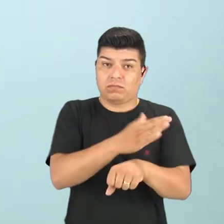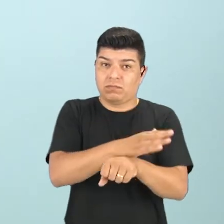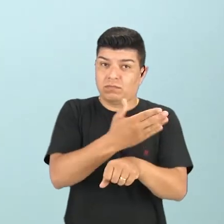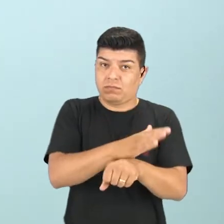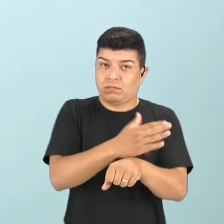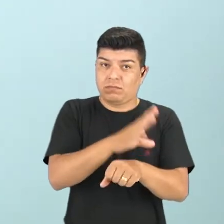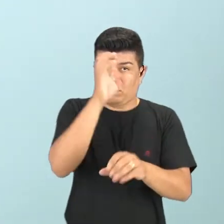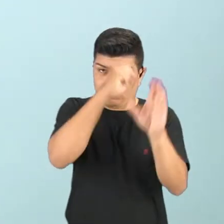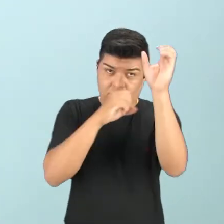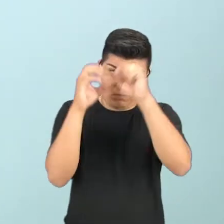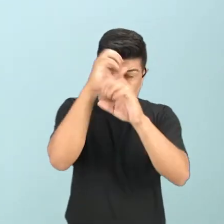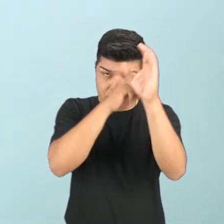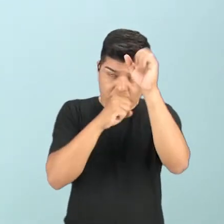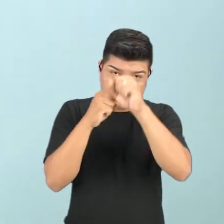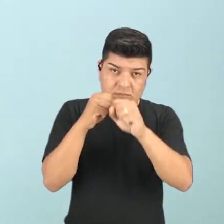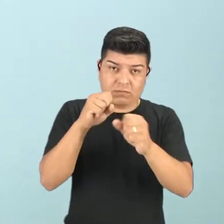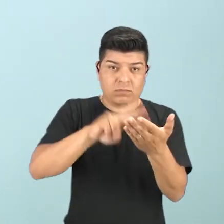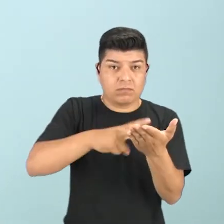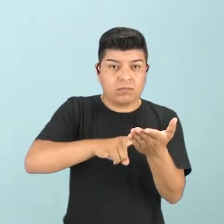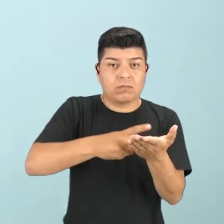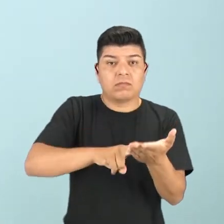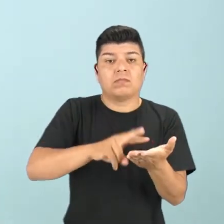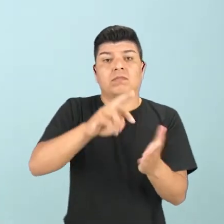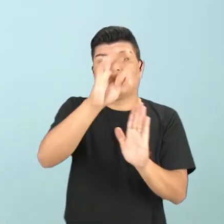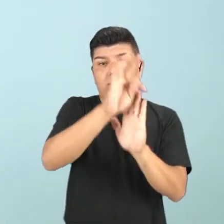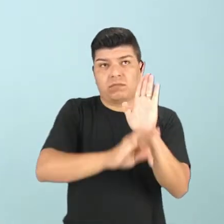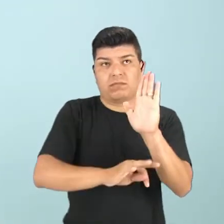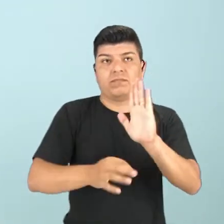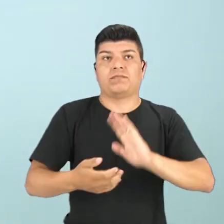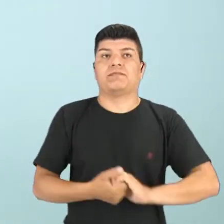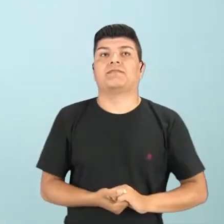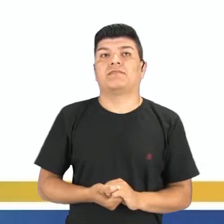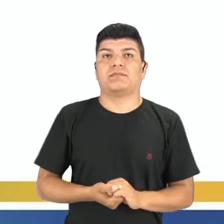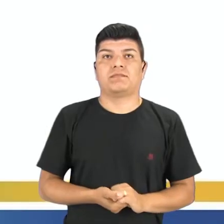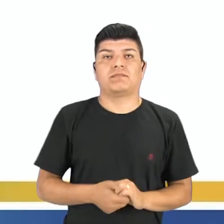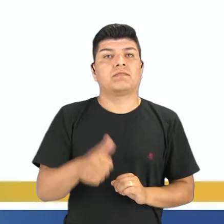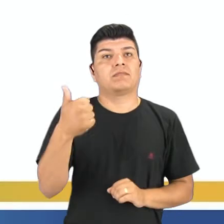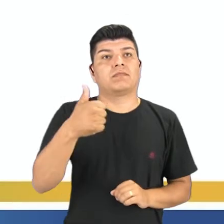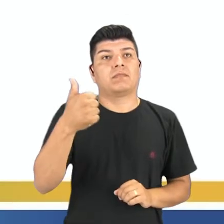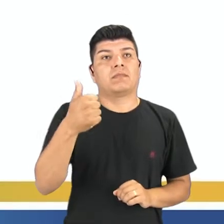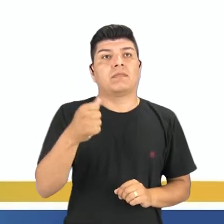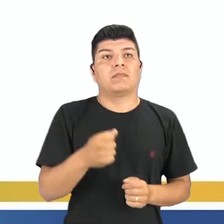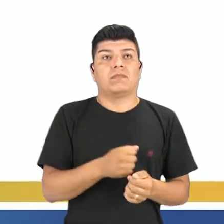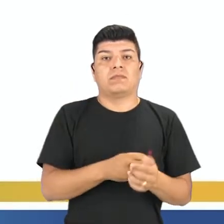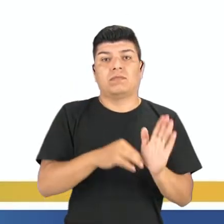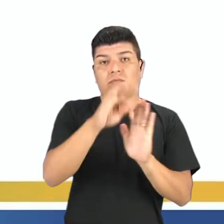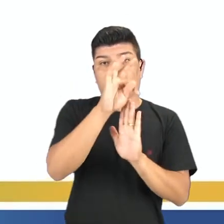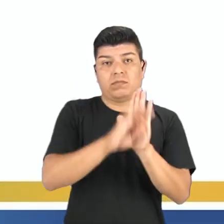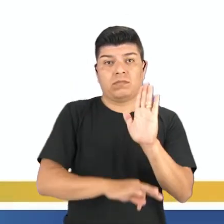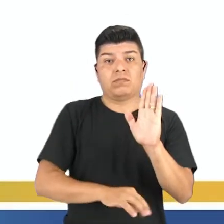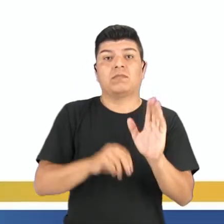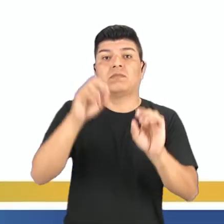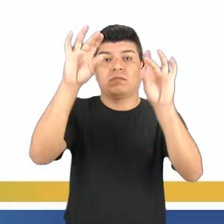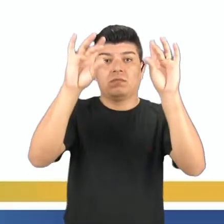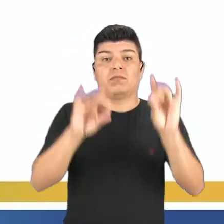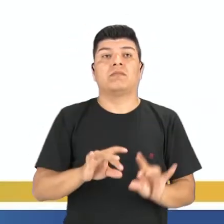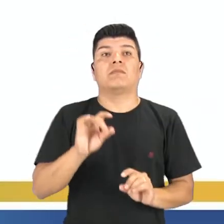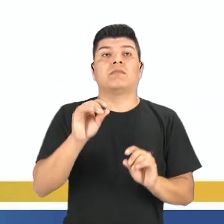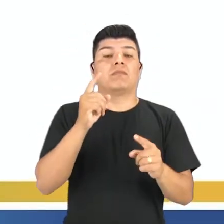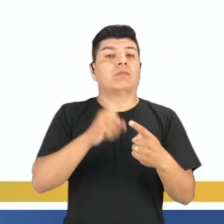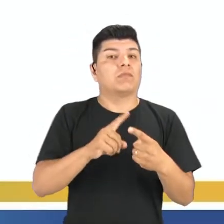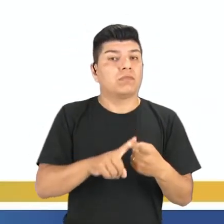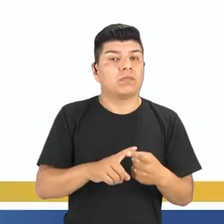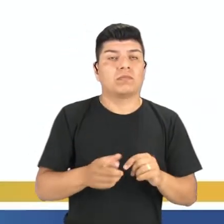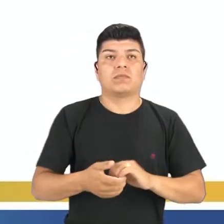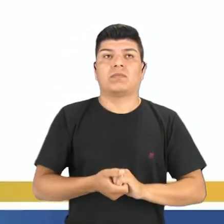aprendeu um pouquinho aqui, fazer a interpretação do texto? Vamos lá. Primeiro, o texto pode ser classificado como artigo de opinião por